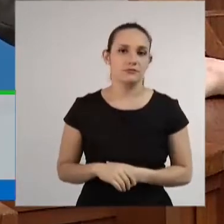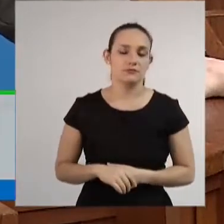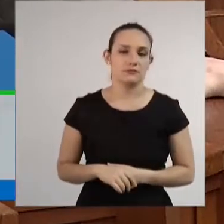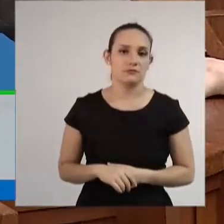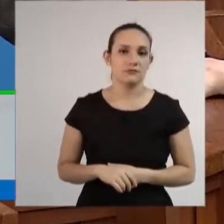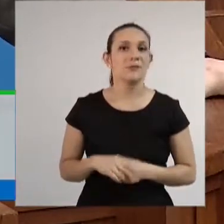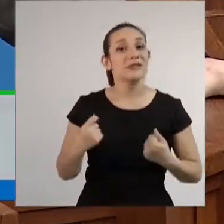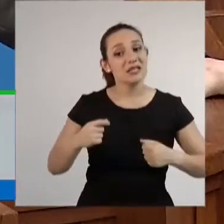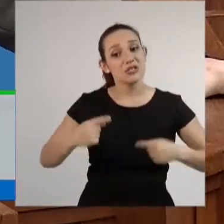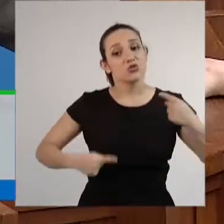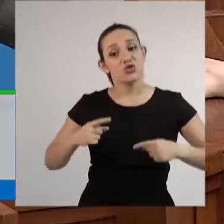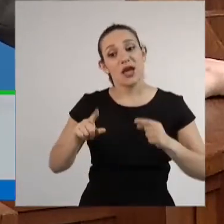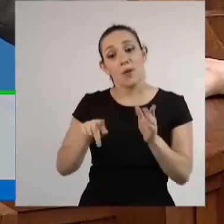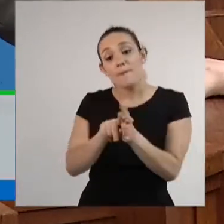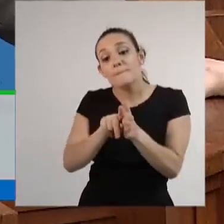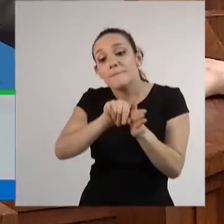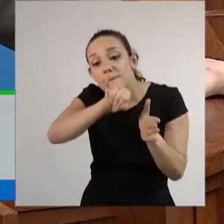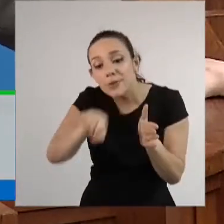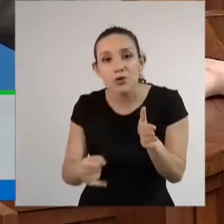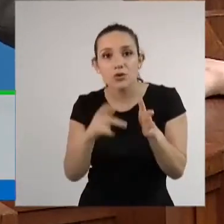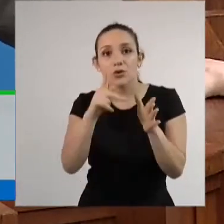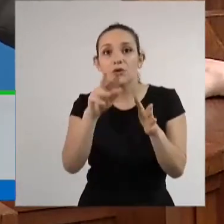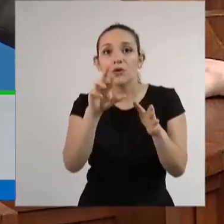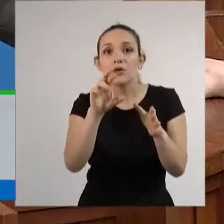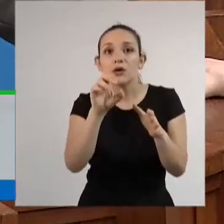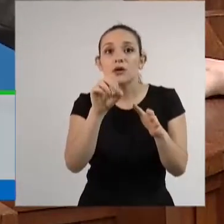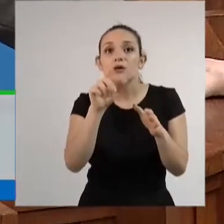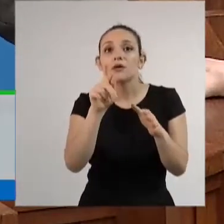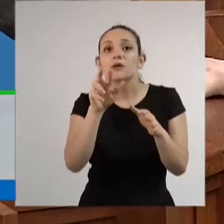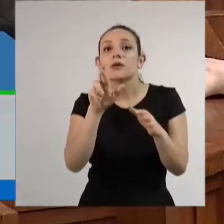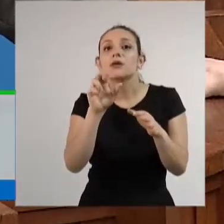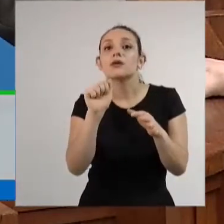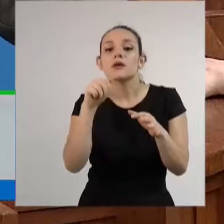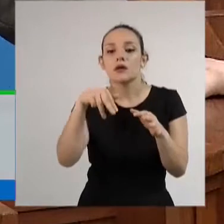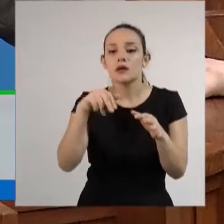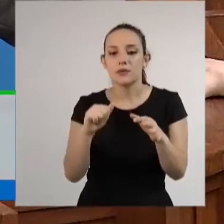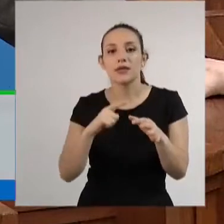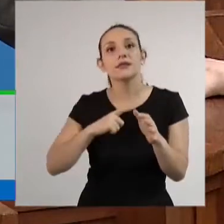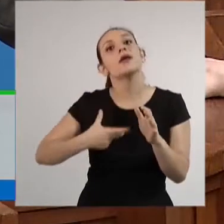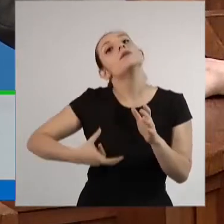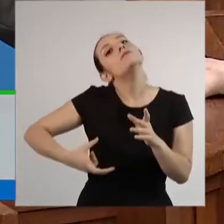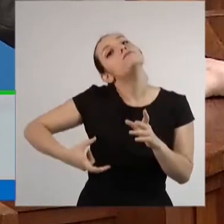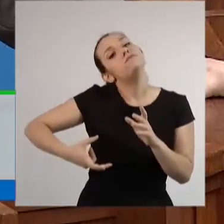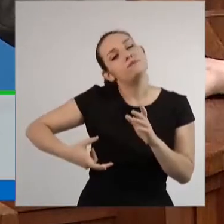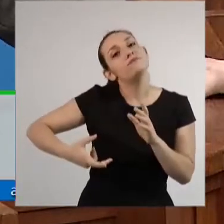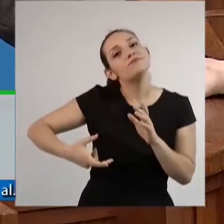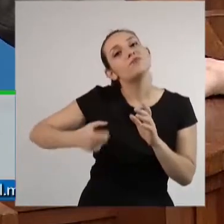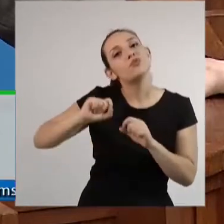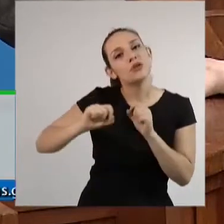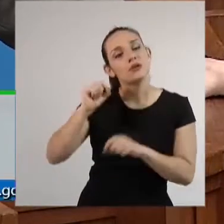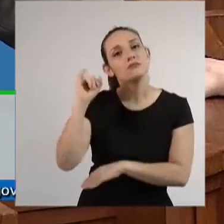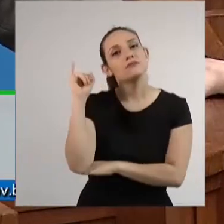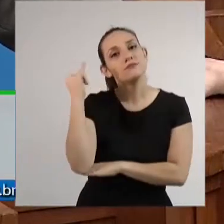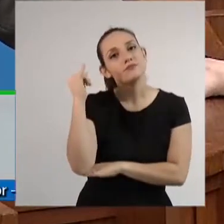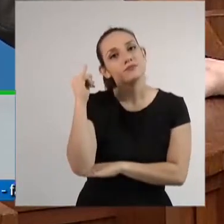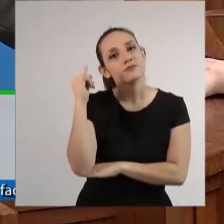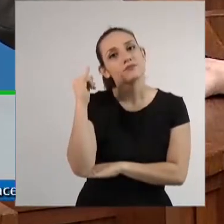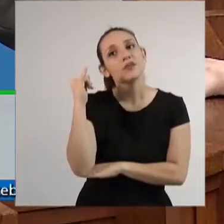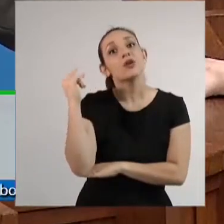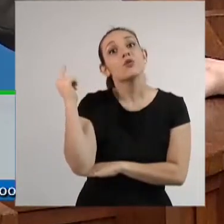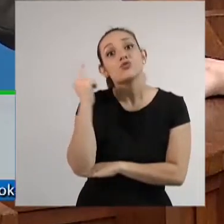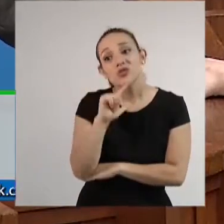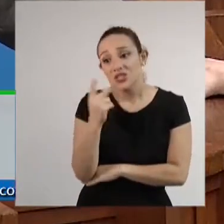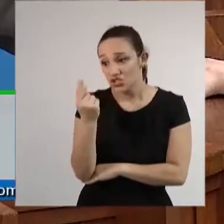um programa que, além de arrecadação, possa proporcionar aos brasileiros mais